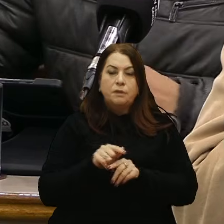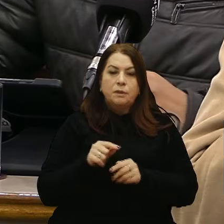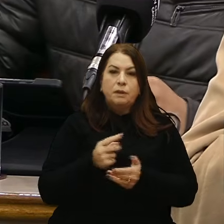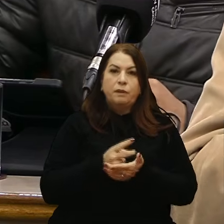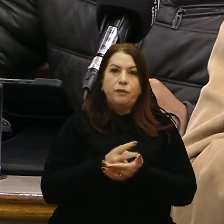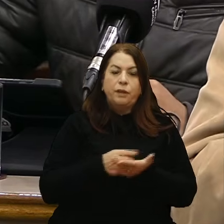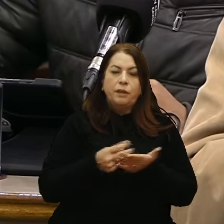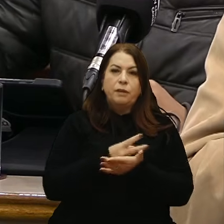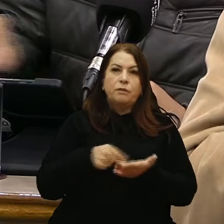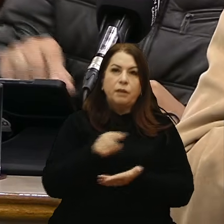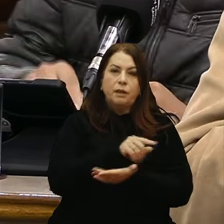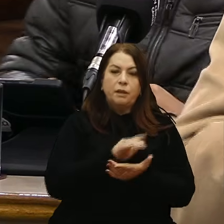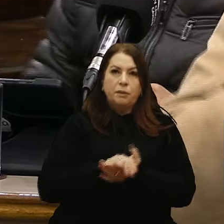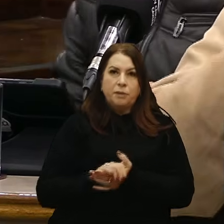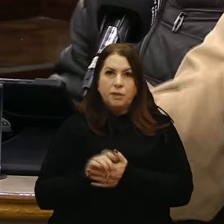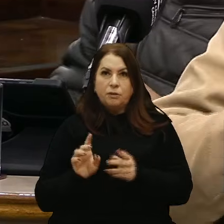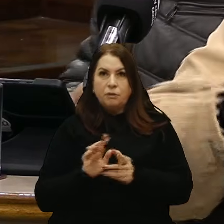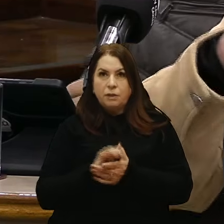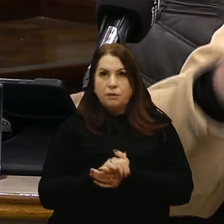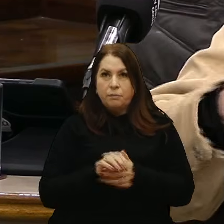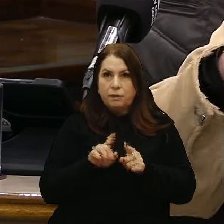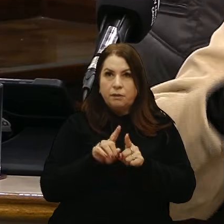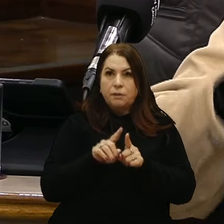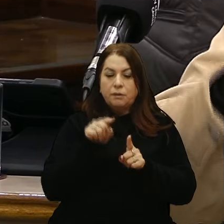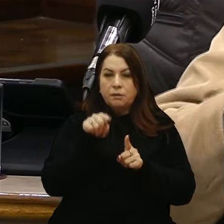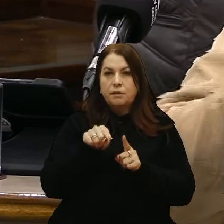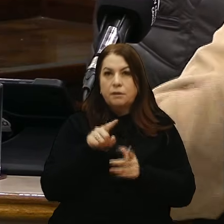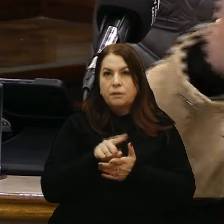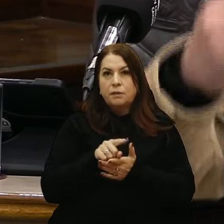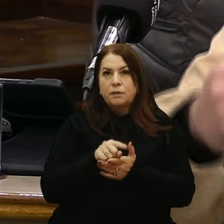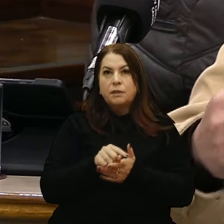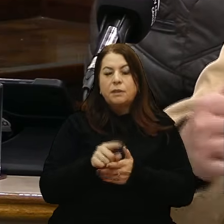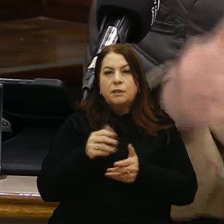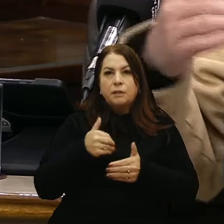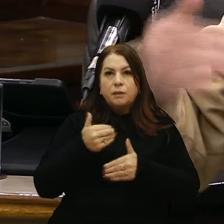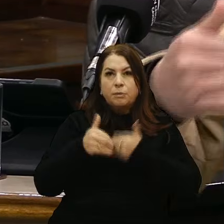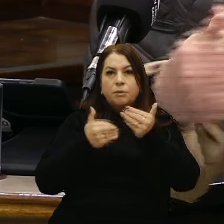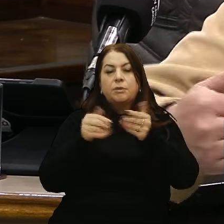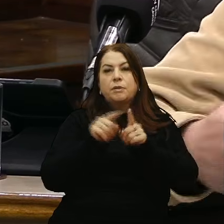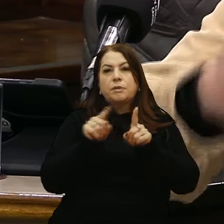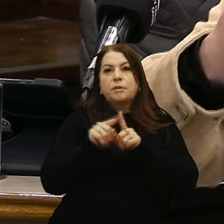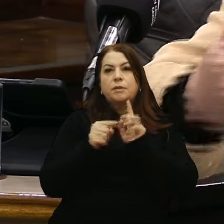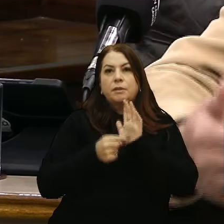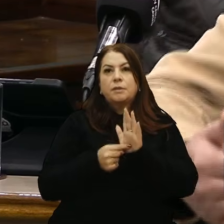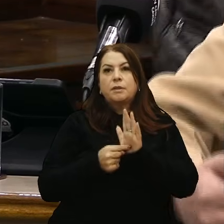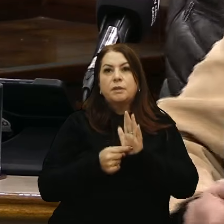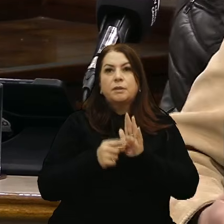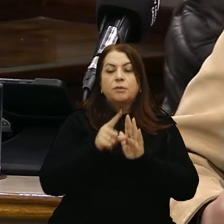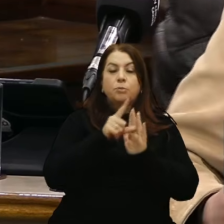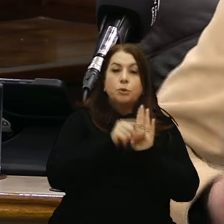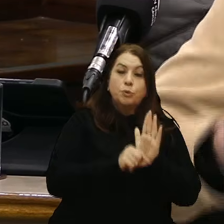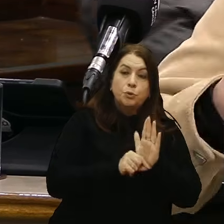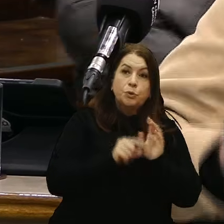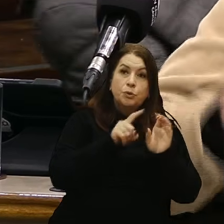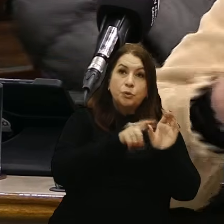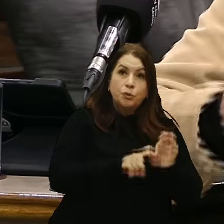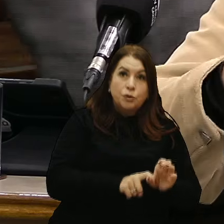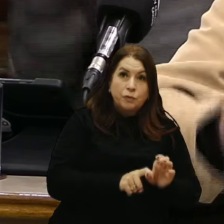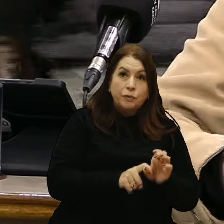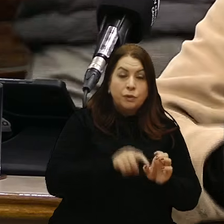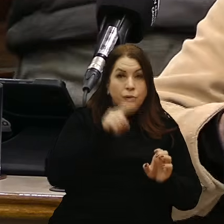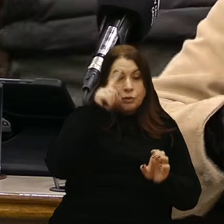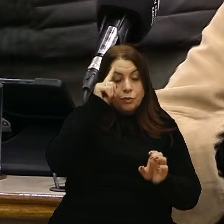outros. Ele disse, o meu foco é mostrar que nós já viemos produtivo, viemos diminuindo a dívida e